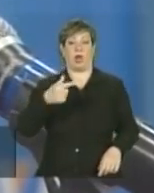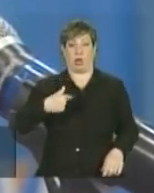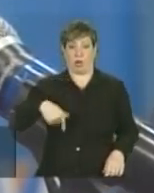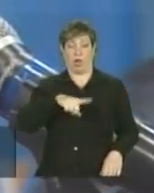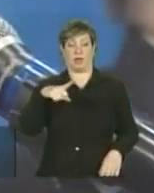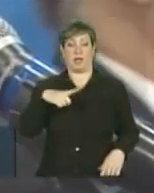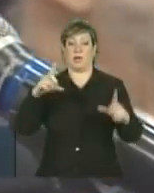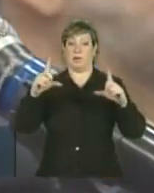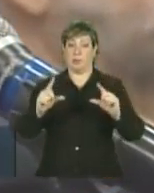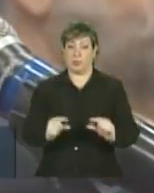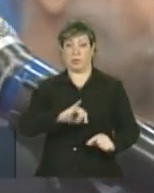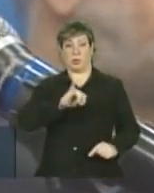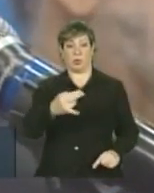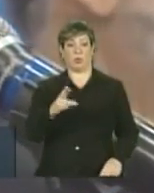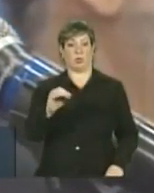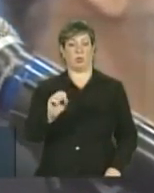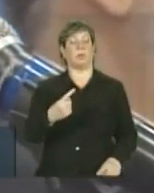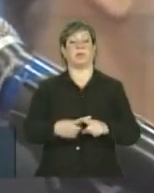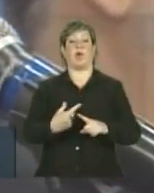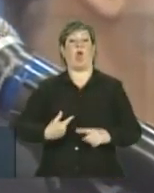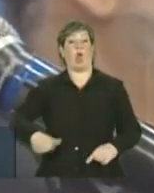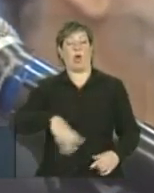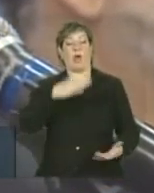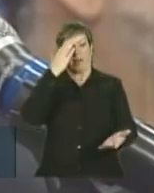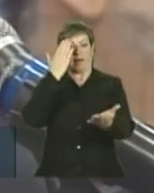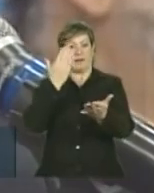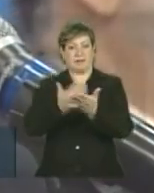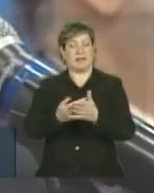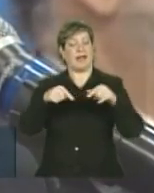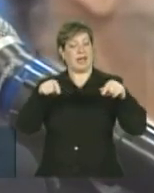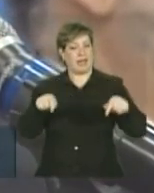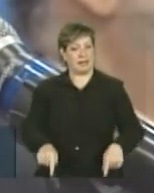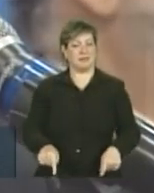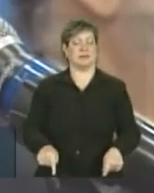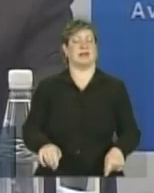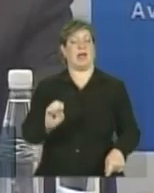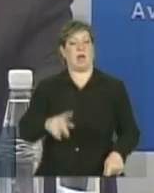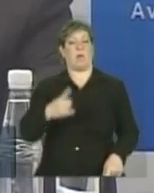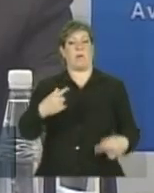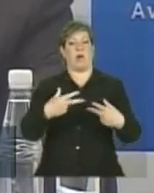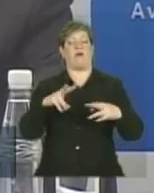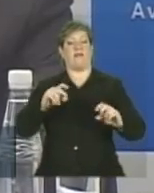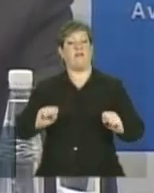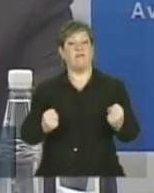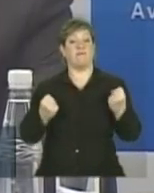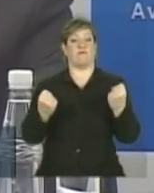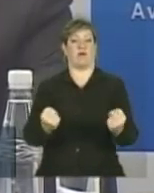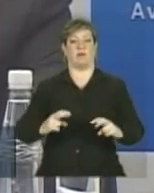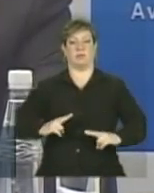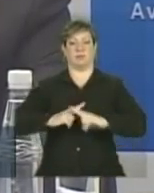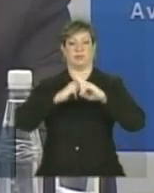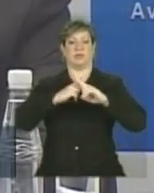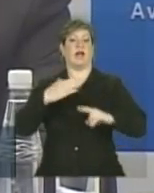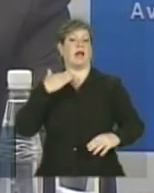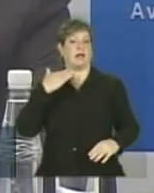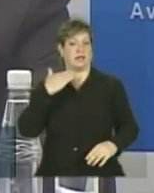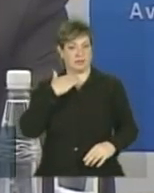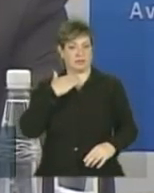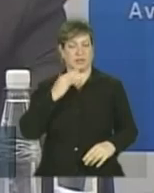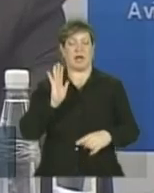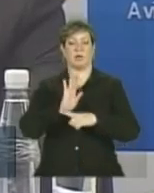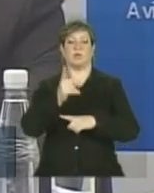juros porque a gente acredita que esta é uma medida que vai fortalecer a Caixa, que vai fazer a Caixa